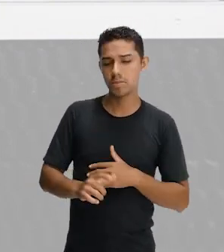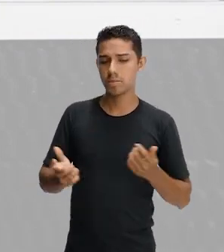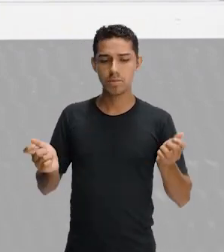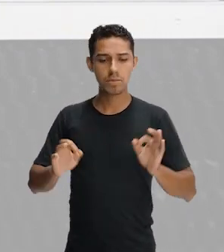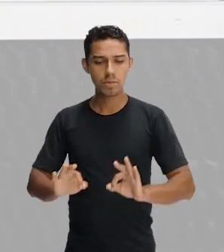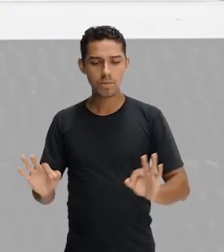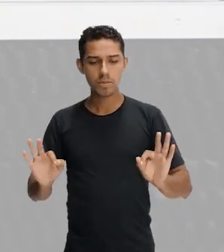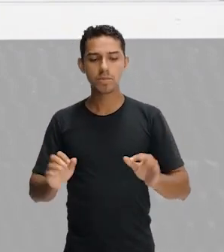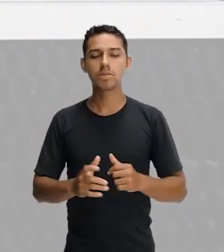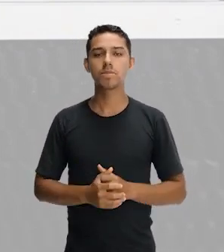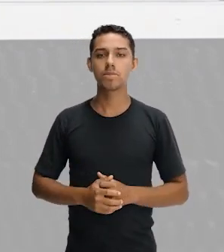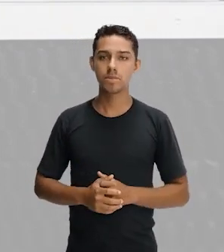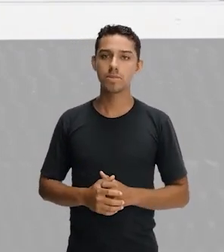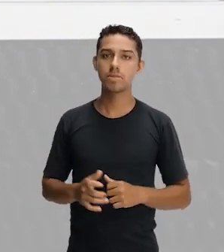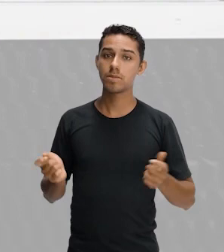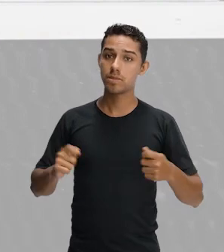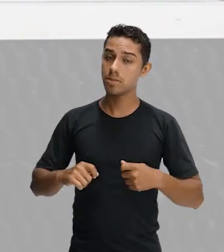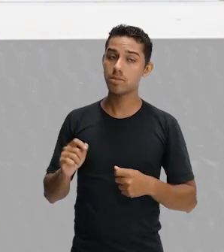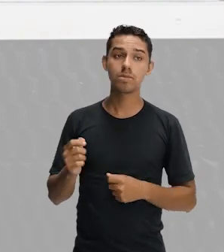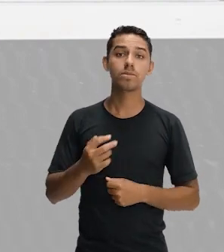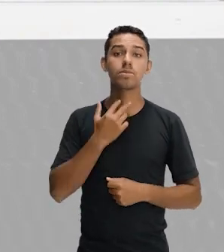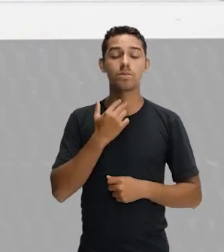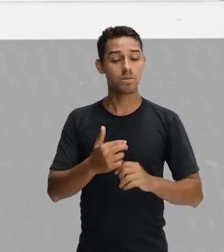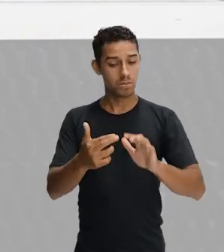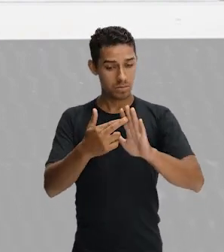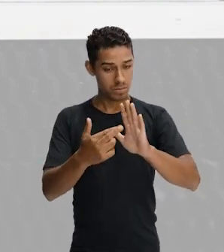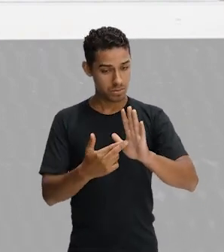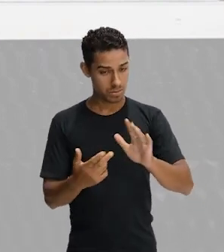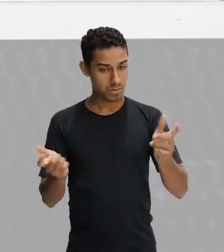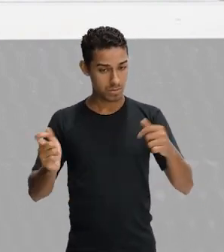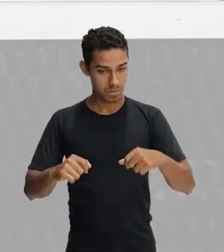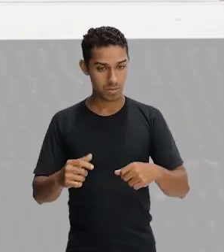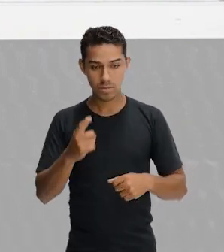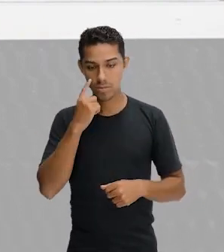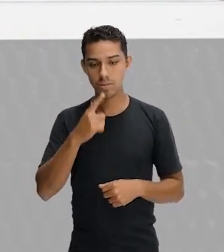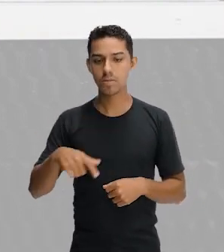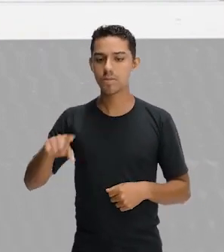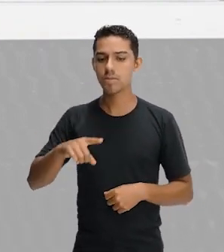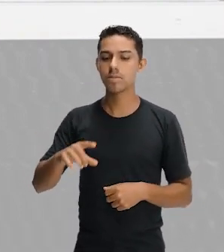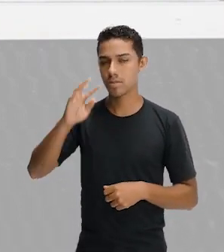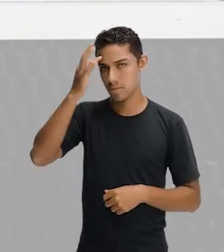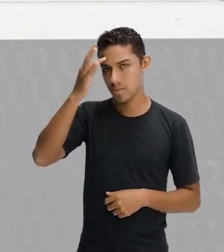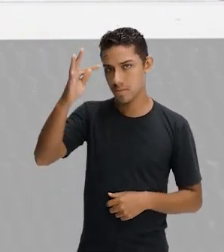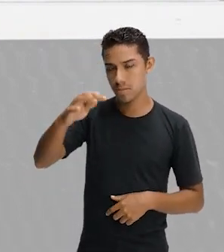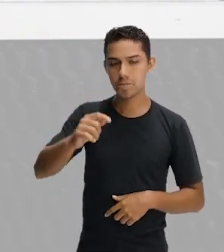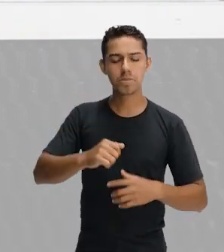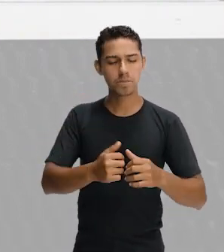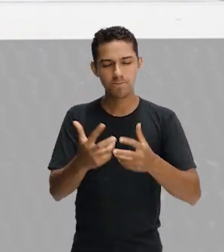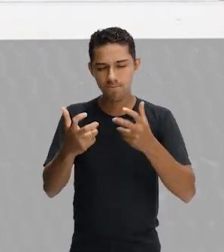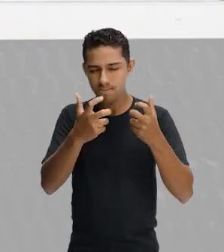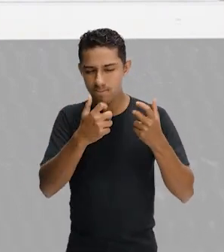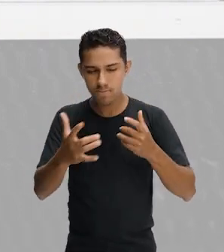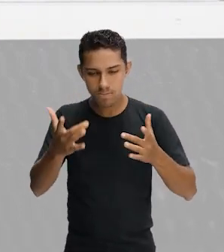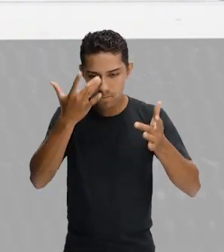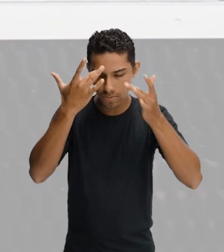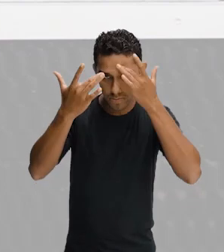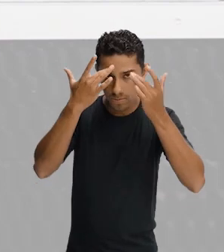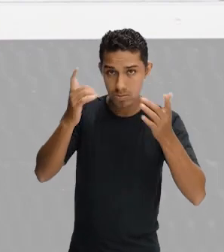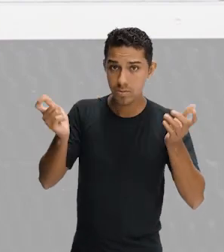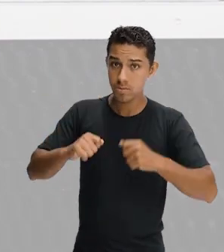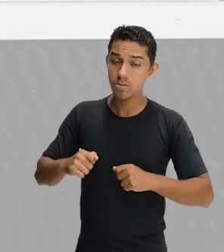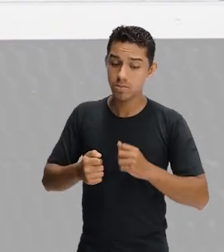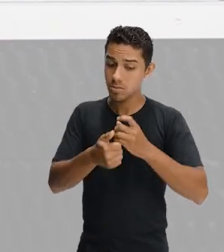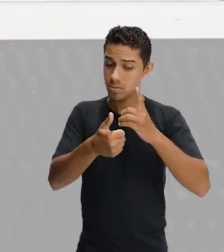trabalhosa, porque a gente também não pode fugir à regra, mas uma questão aí teórica para poder a gente